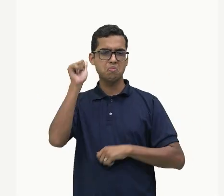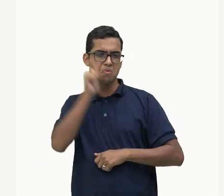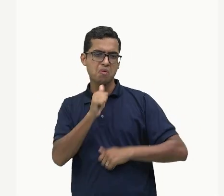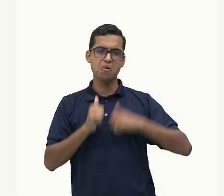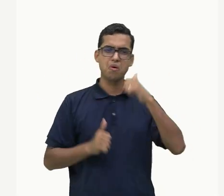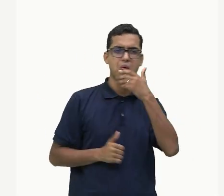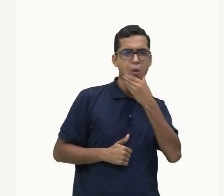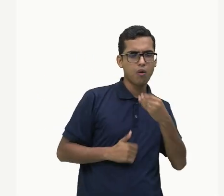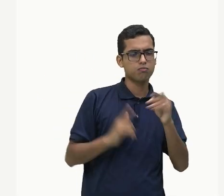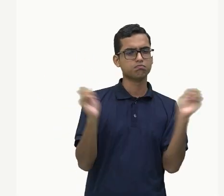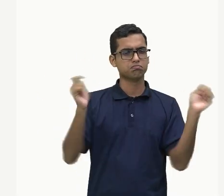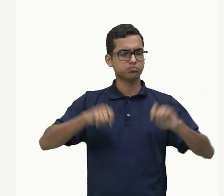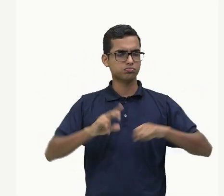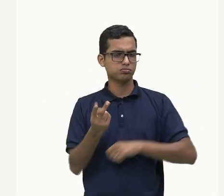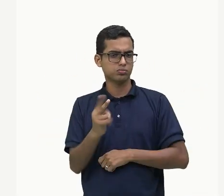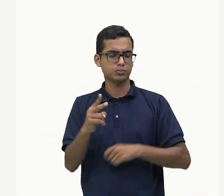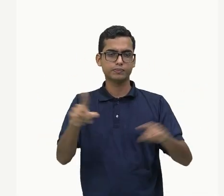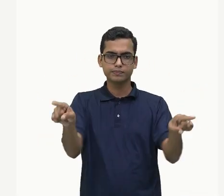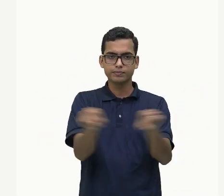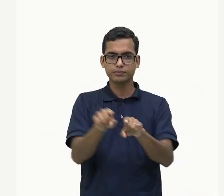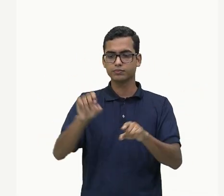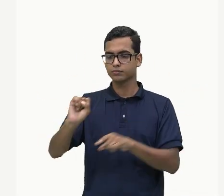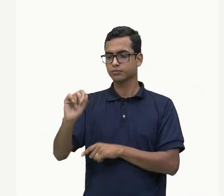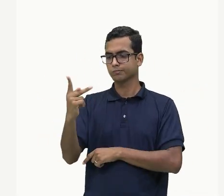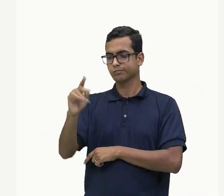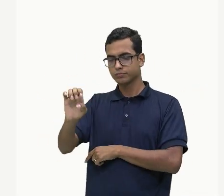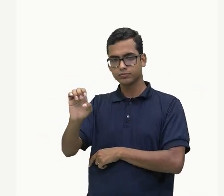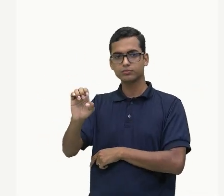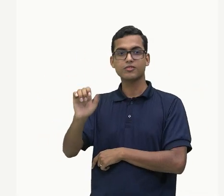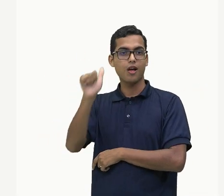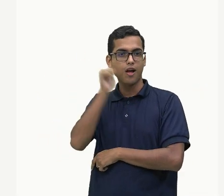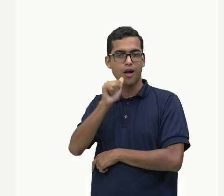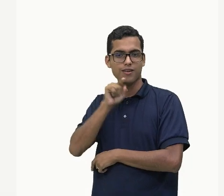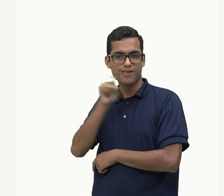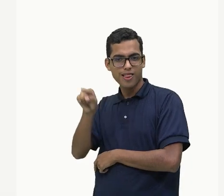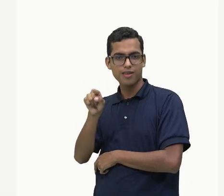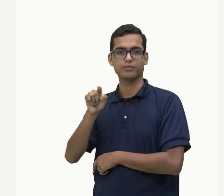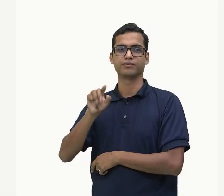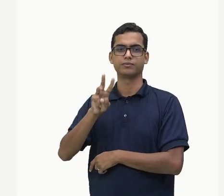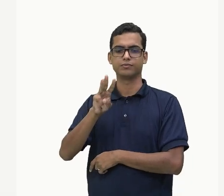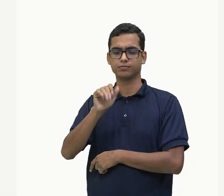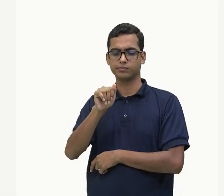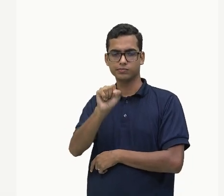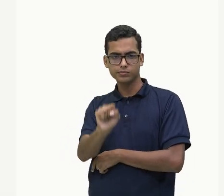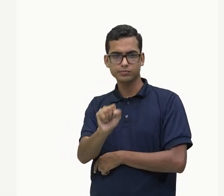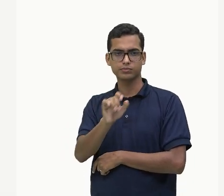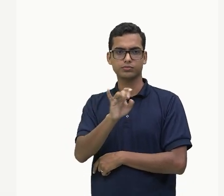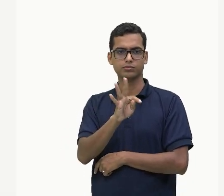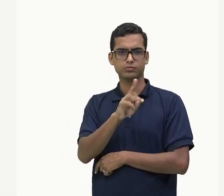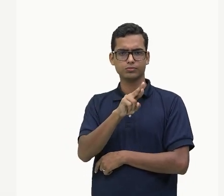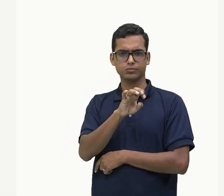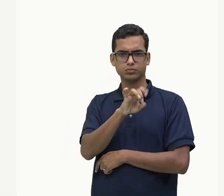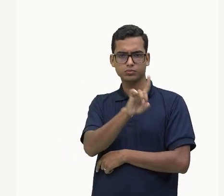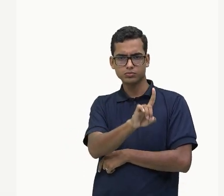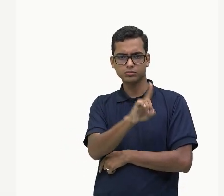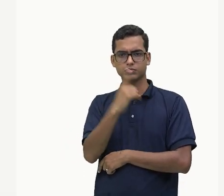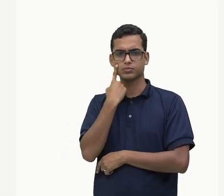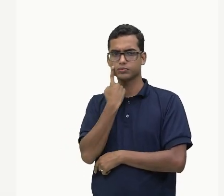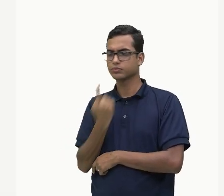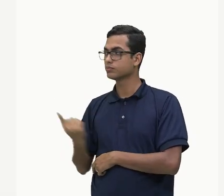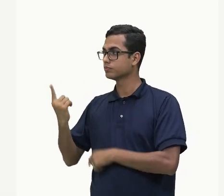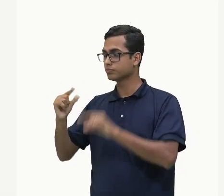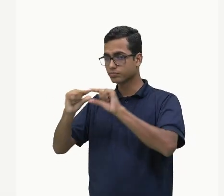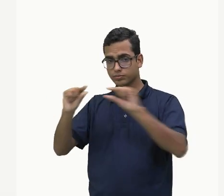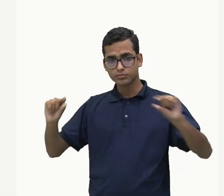novo. Como o meu sujeito é ela, então eu estou falando cansada, né? Eu preciso fazer essa adequação na língua portuguesa. She was tired.